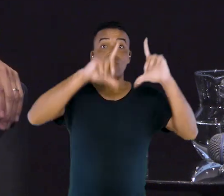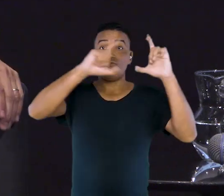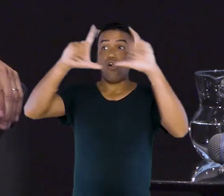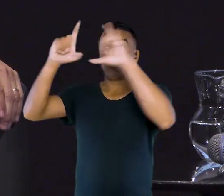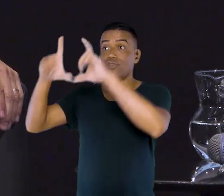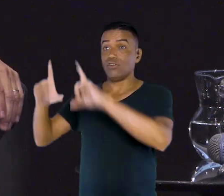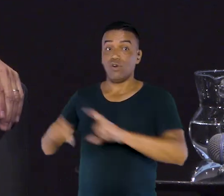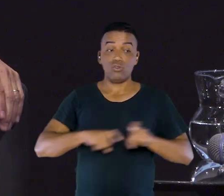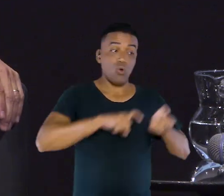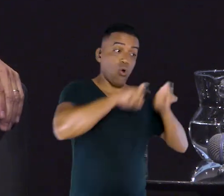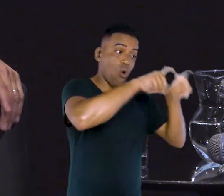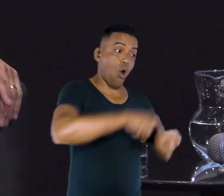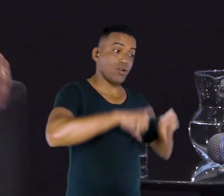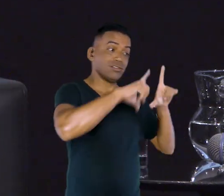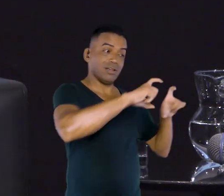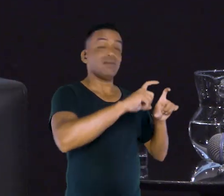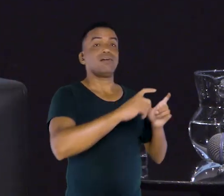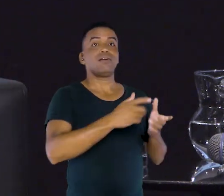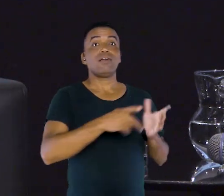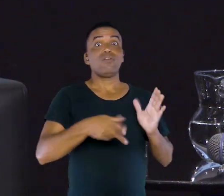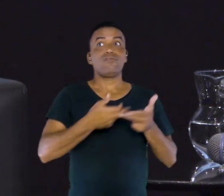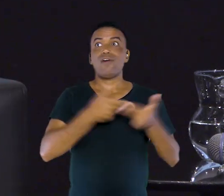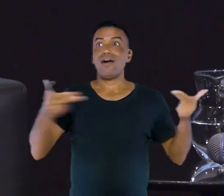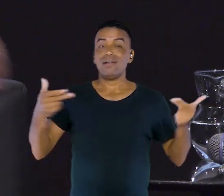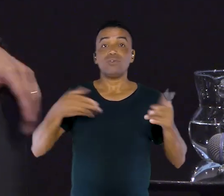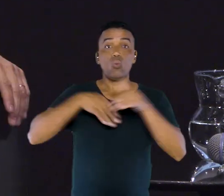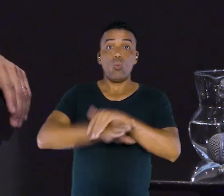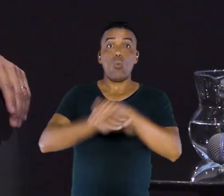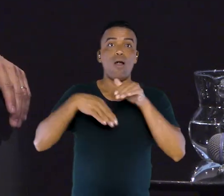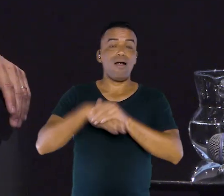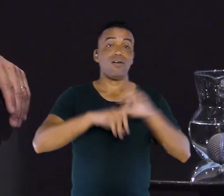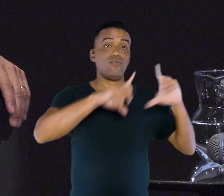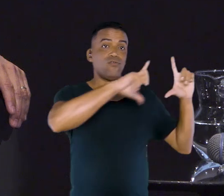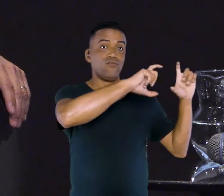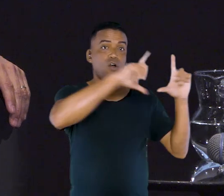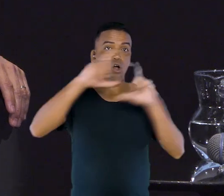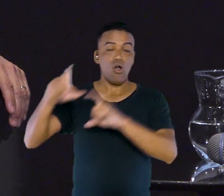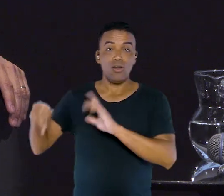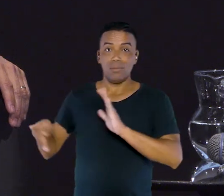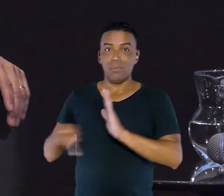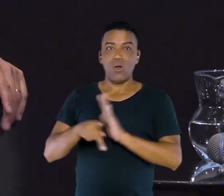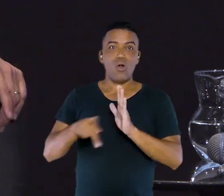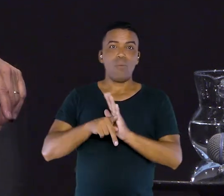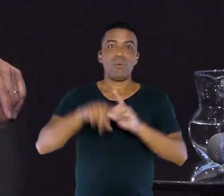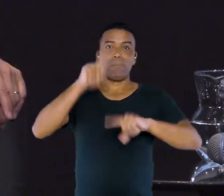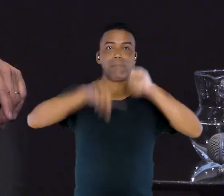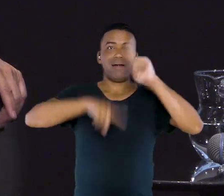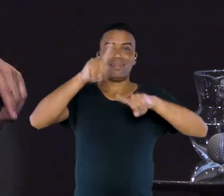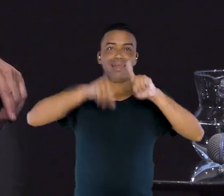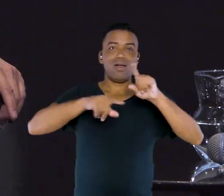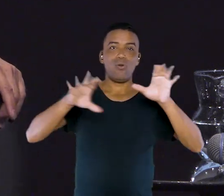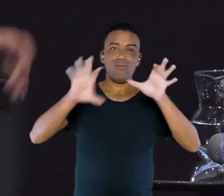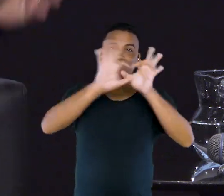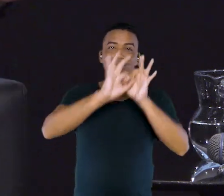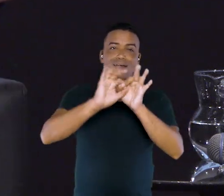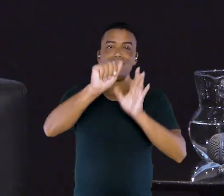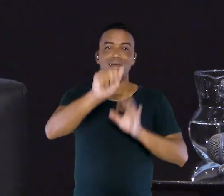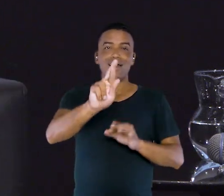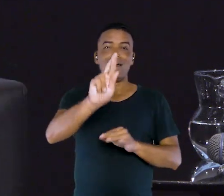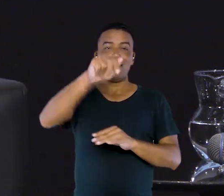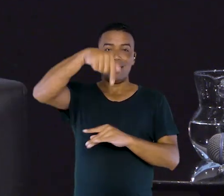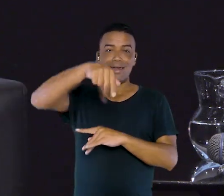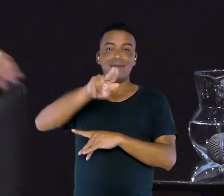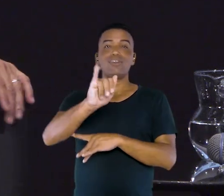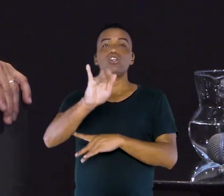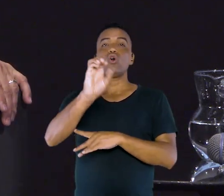tirar foto de roça. Às vezes acho que eu tenho mais foto de roça que eu guardo para mim do que foto de peça arqueológica, assim, porque de fato eu concordo com